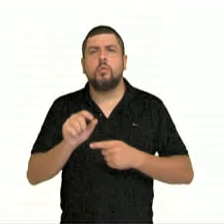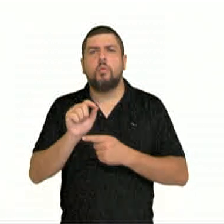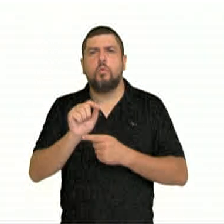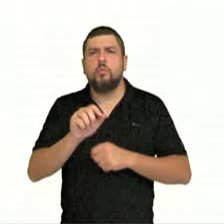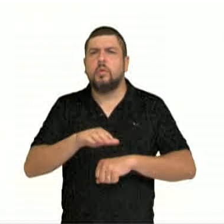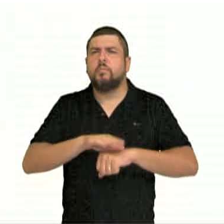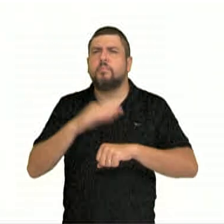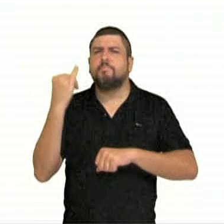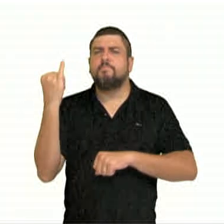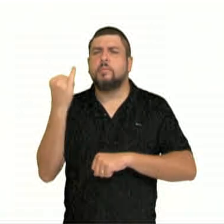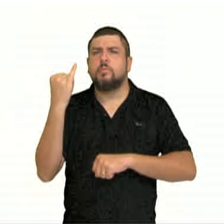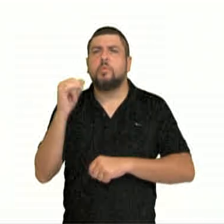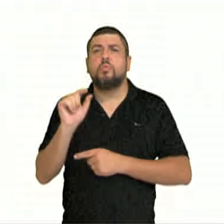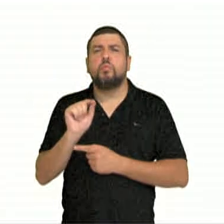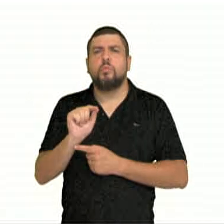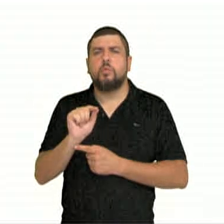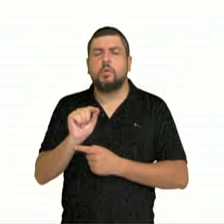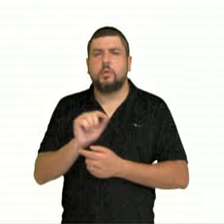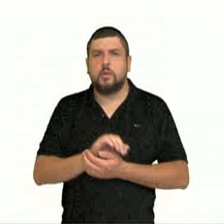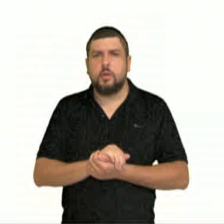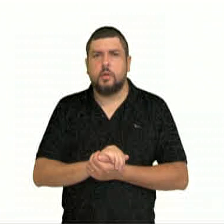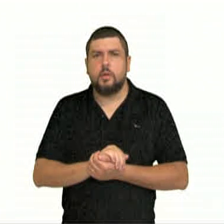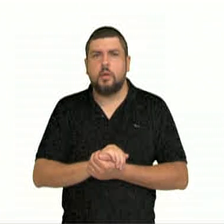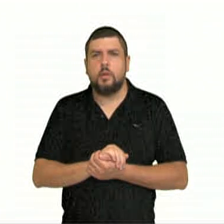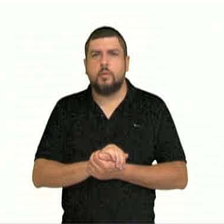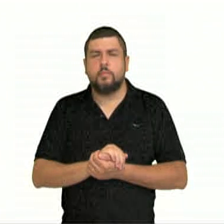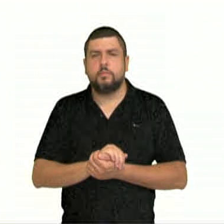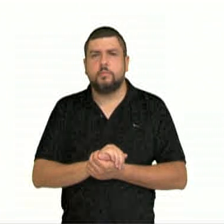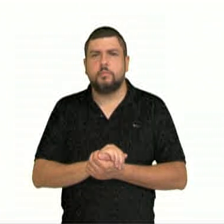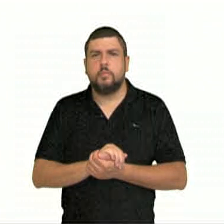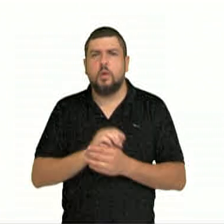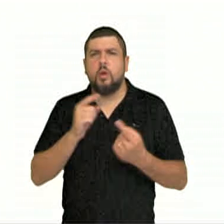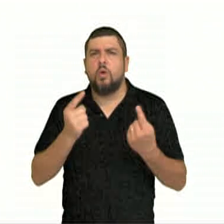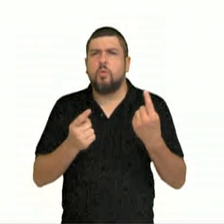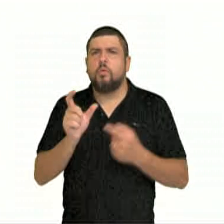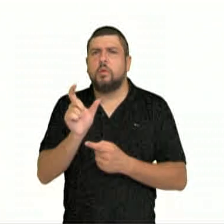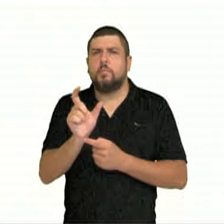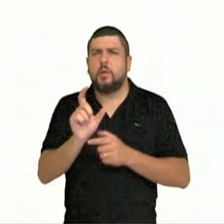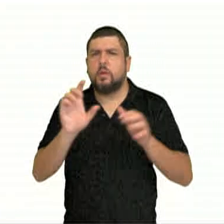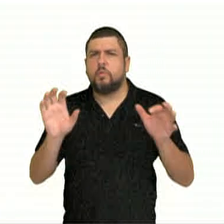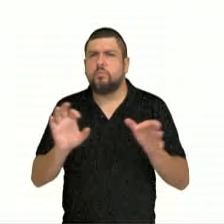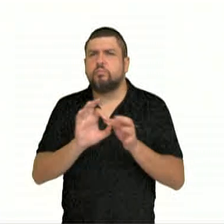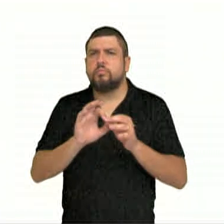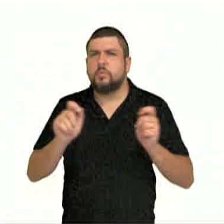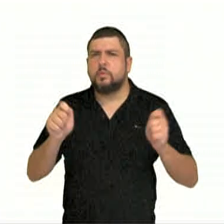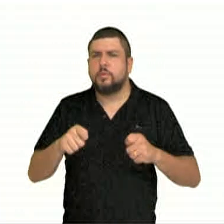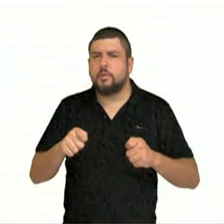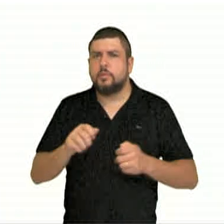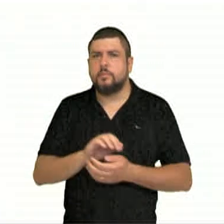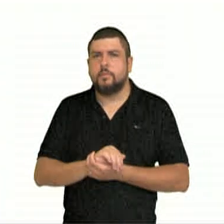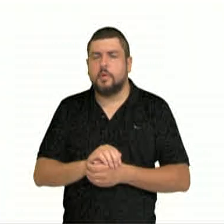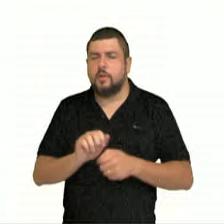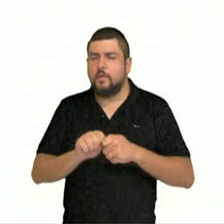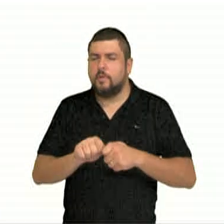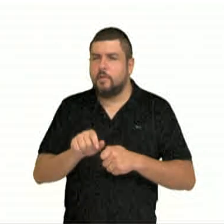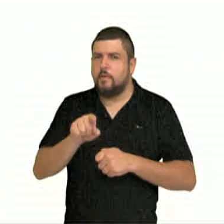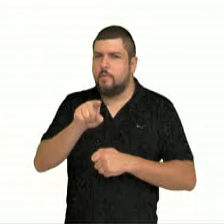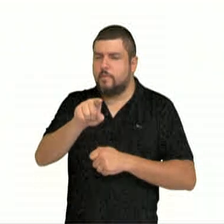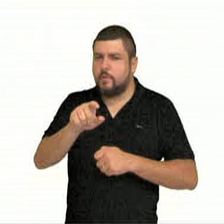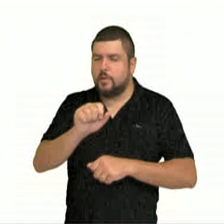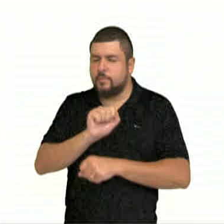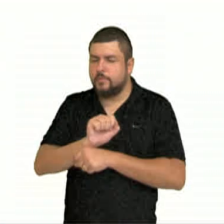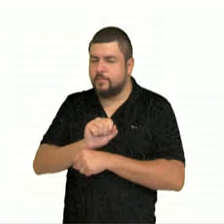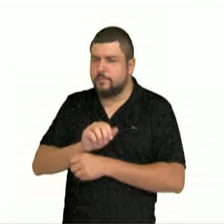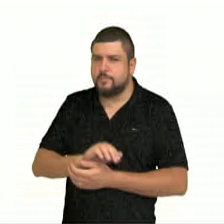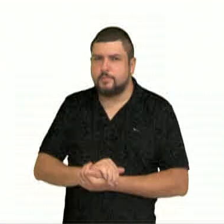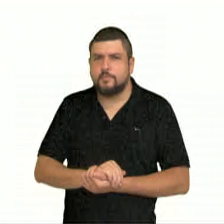mais importante. Qual o conectivo utilizado traz essa ideia? Faz daí que eu